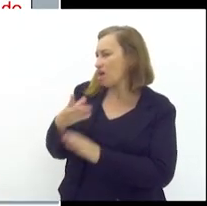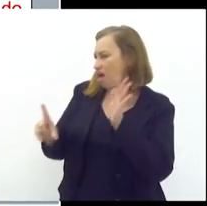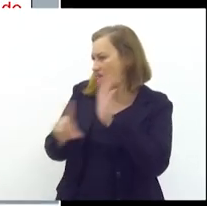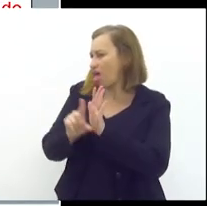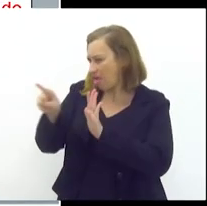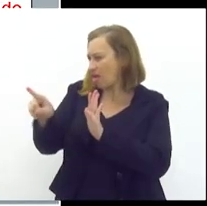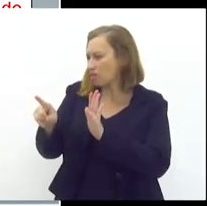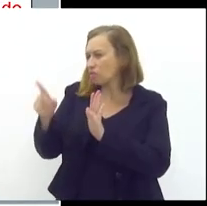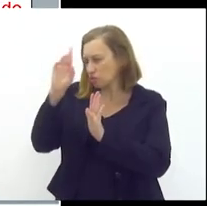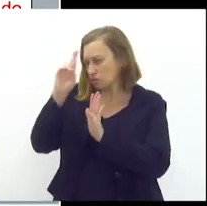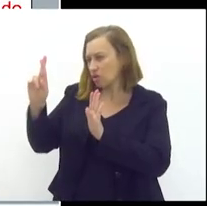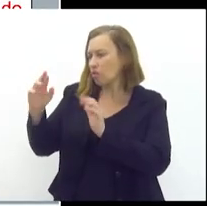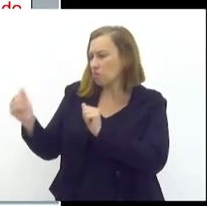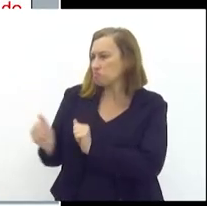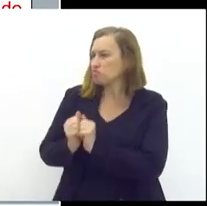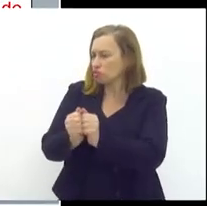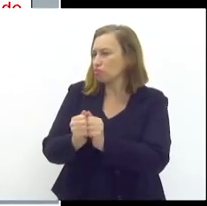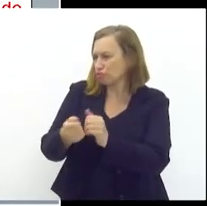redigi-la